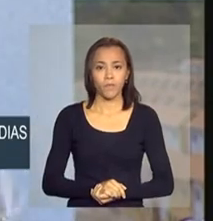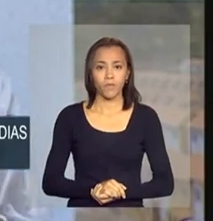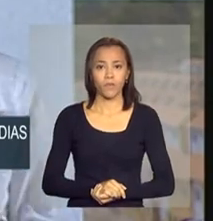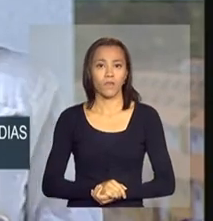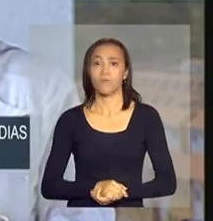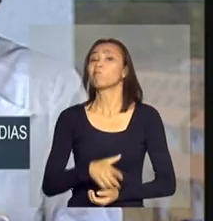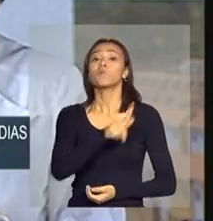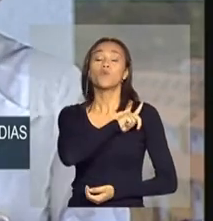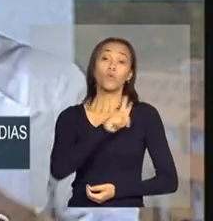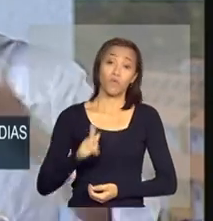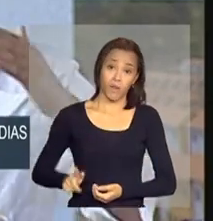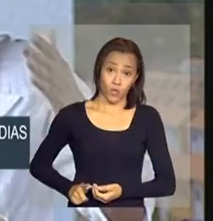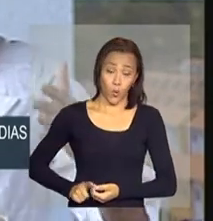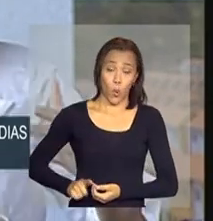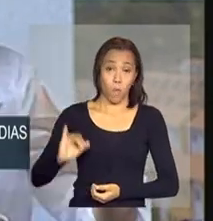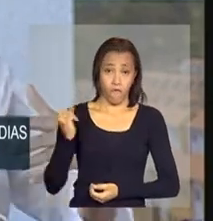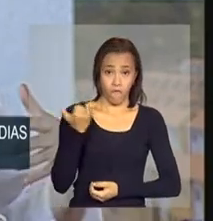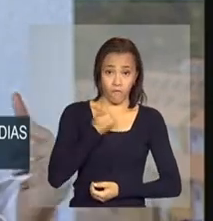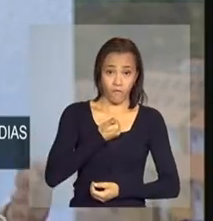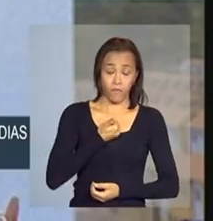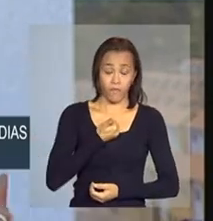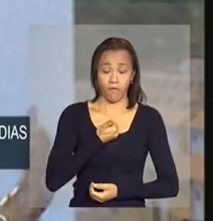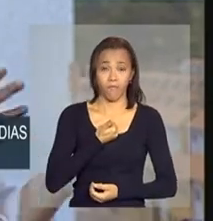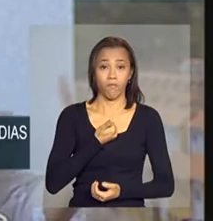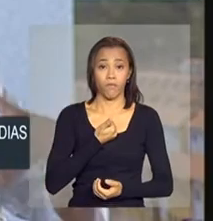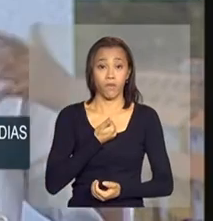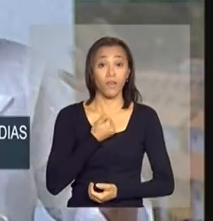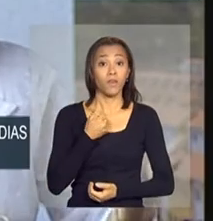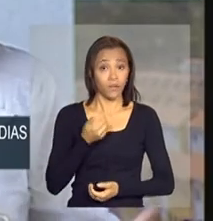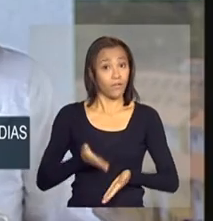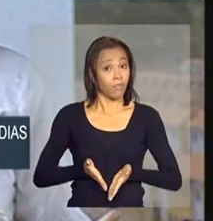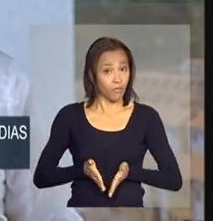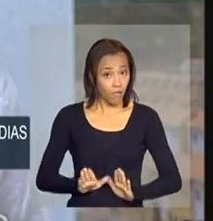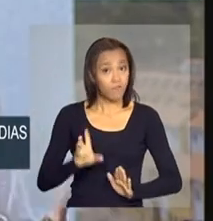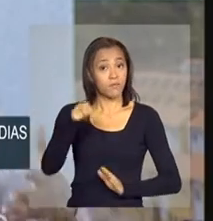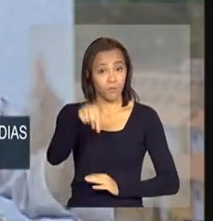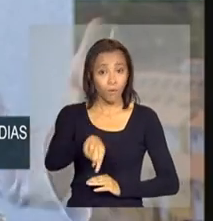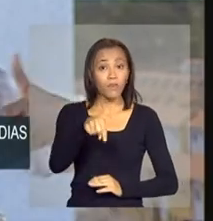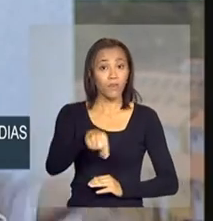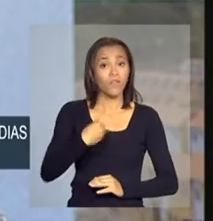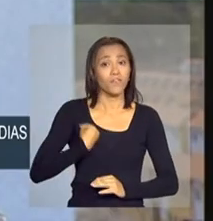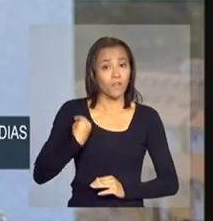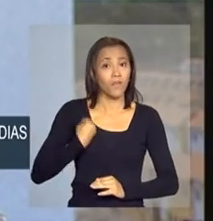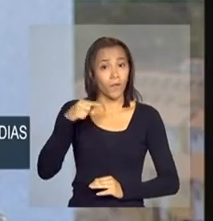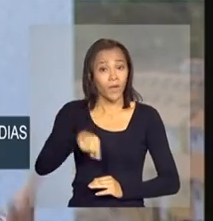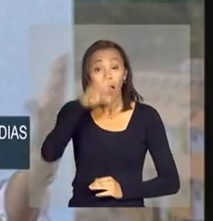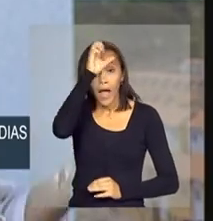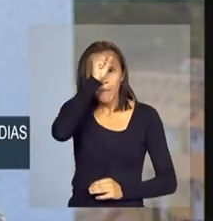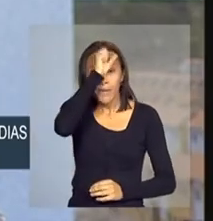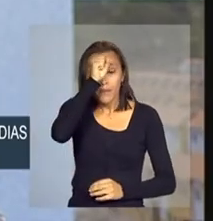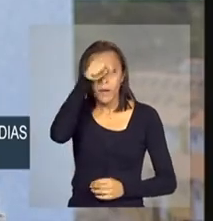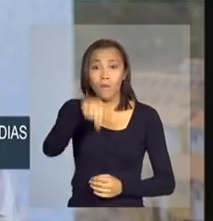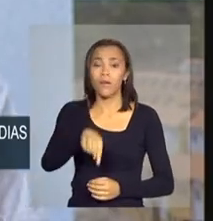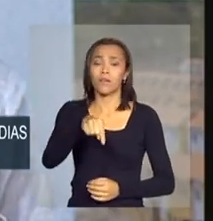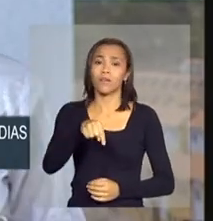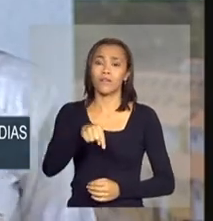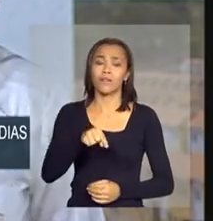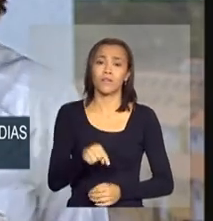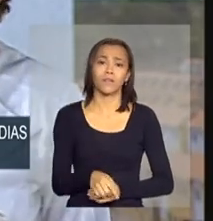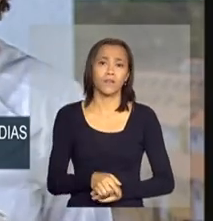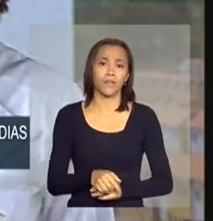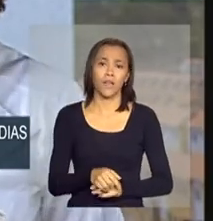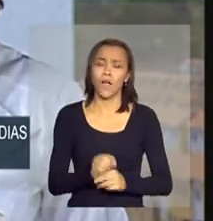o governador me disse que tinha nascido e vivido aqui que aquele aprendeu praticamente